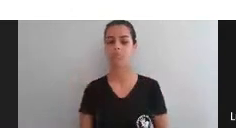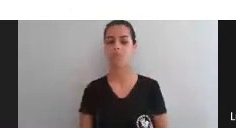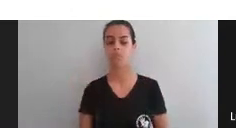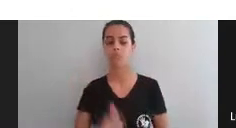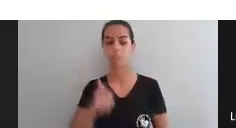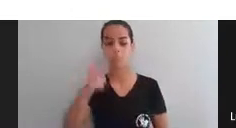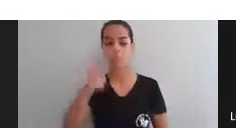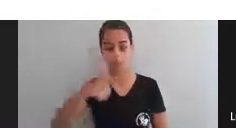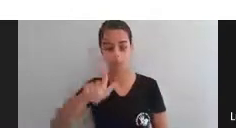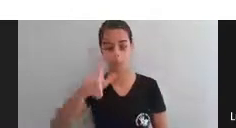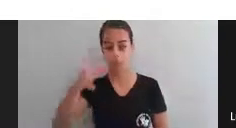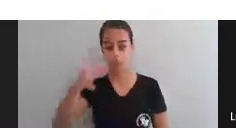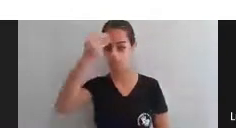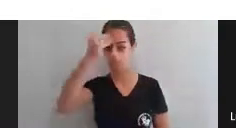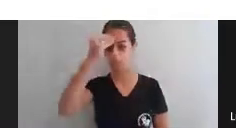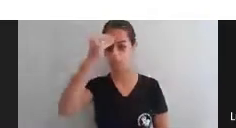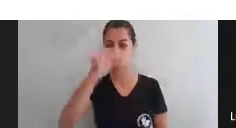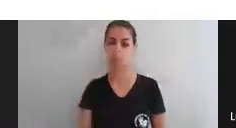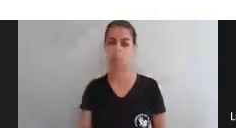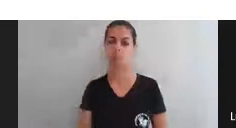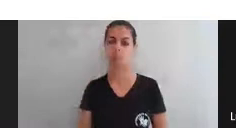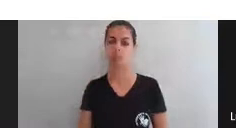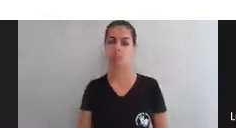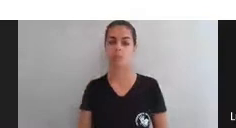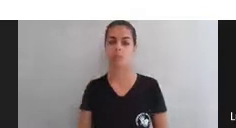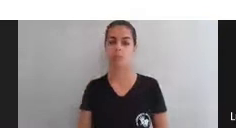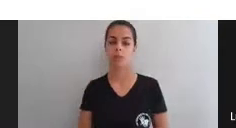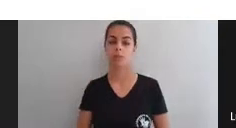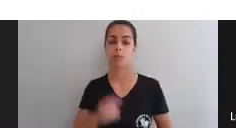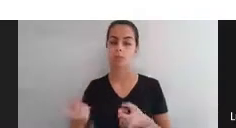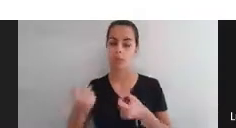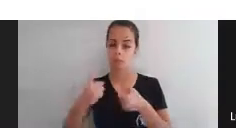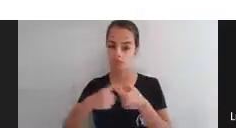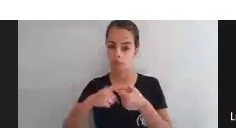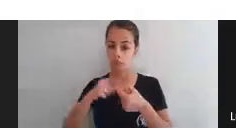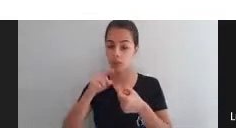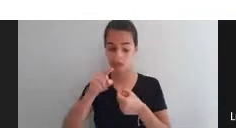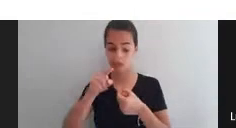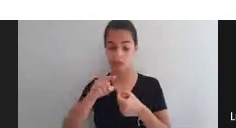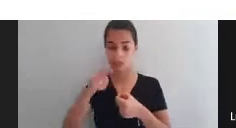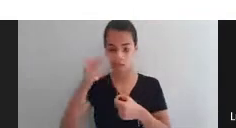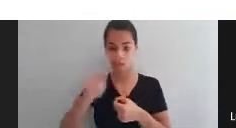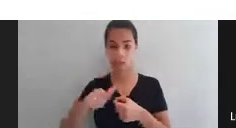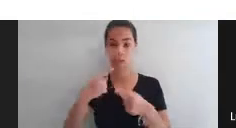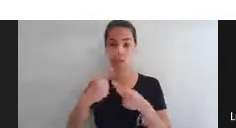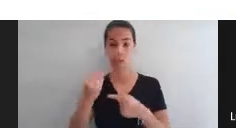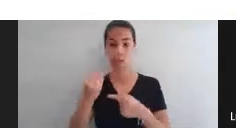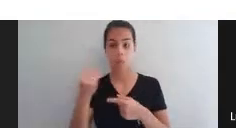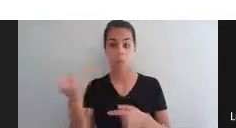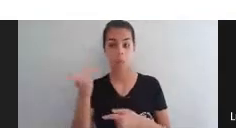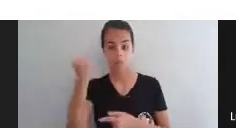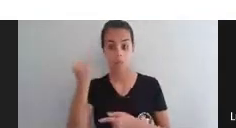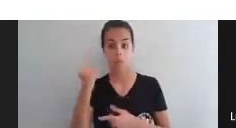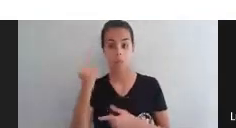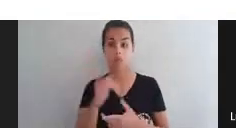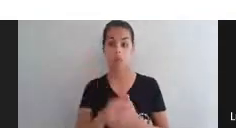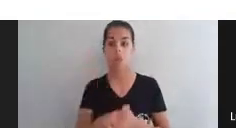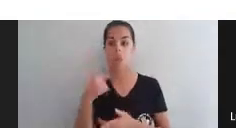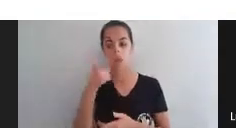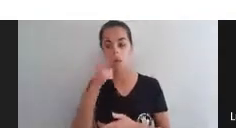novo, a gente volta nesse ponto porque ele é muito importante, porque agora a gente tem um pouquinho mais de condição de